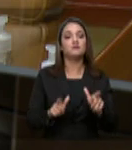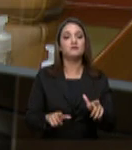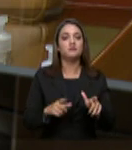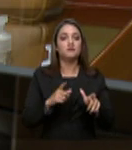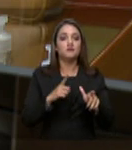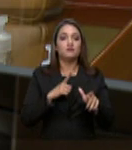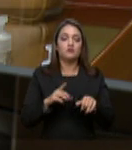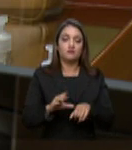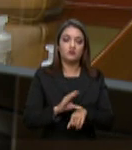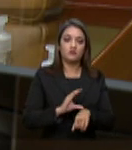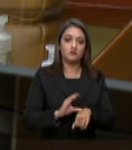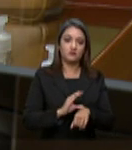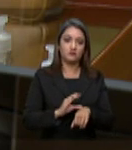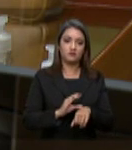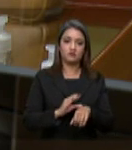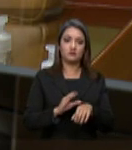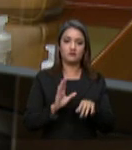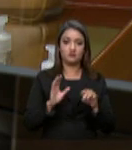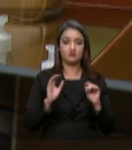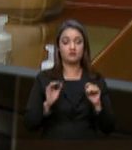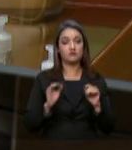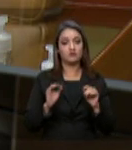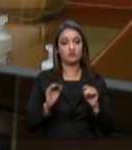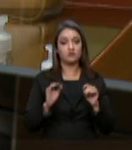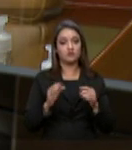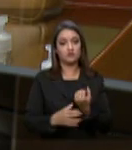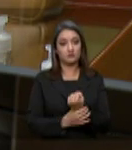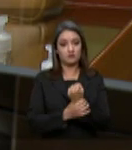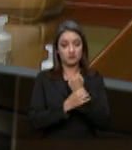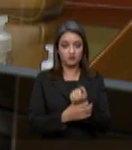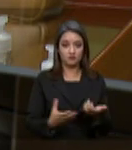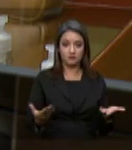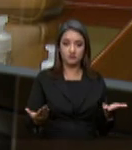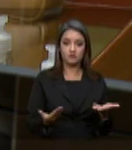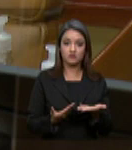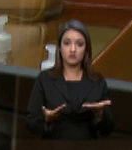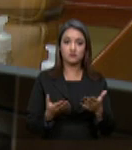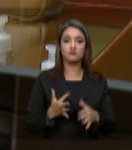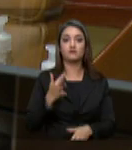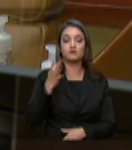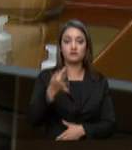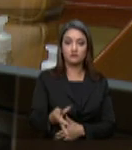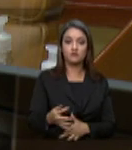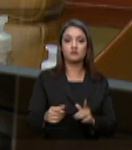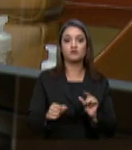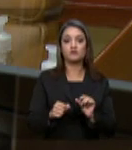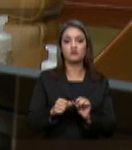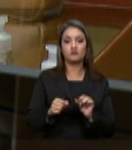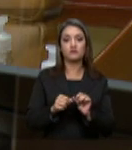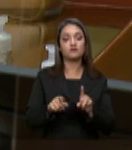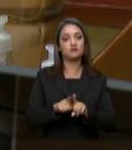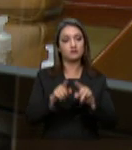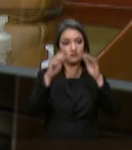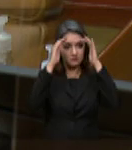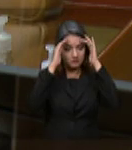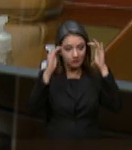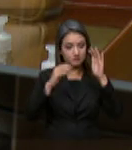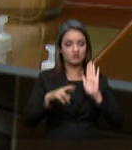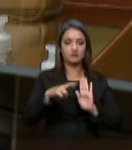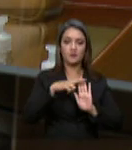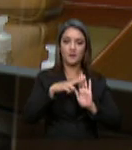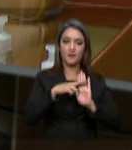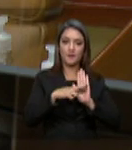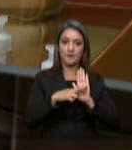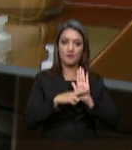estabelecida garantindo que o presente o futuro se faça segundo normas que atendem a